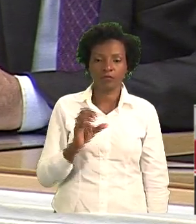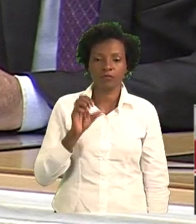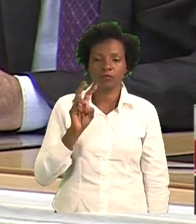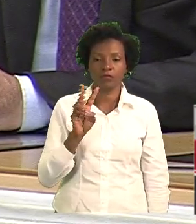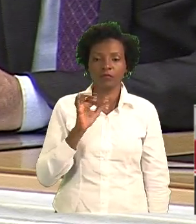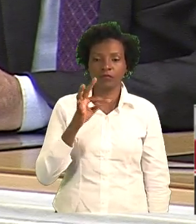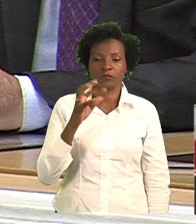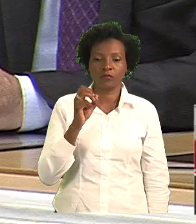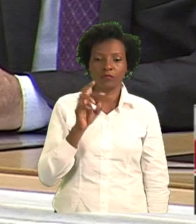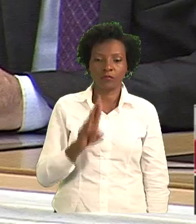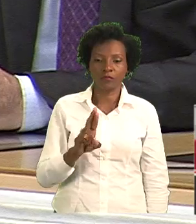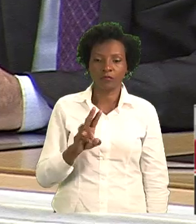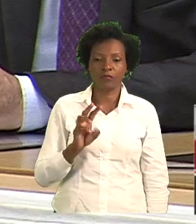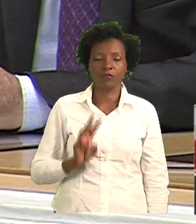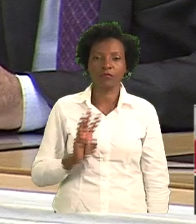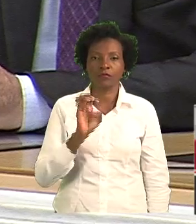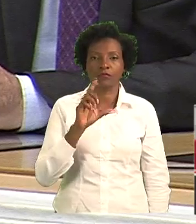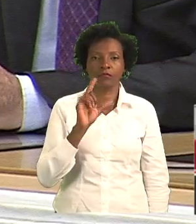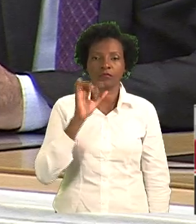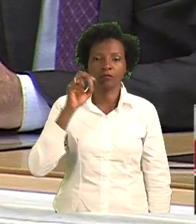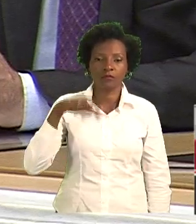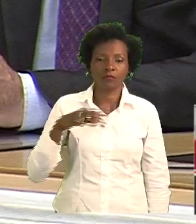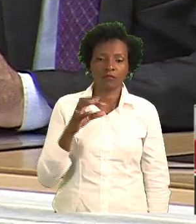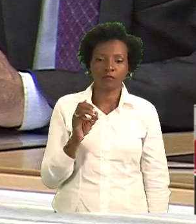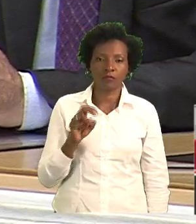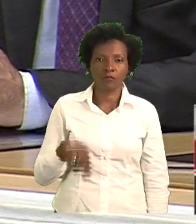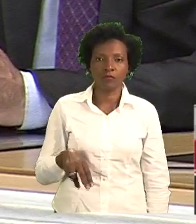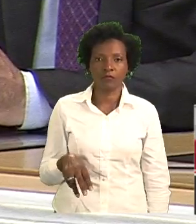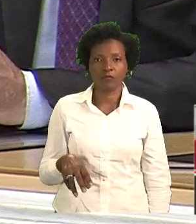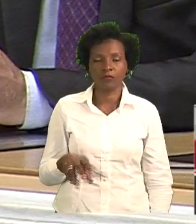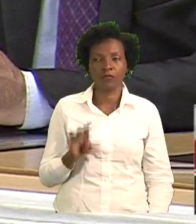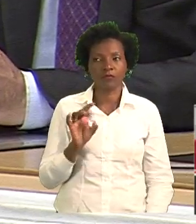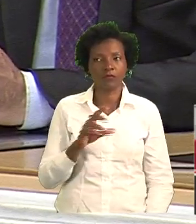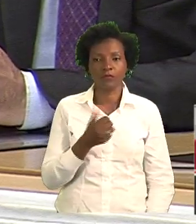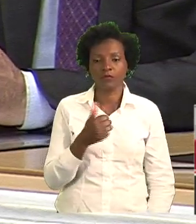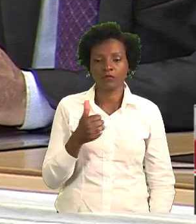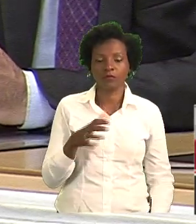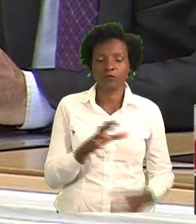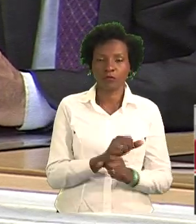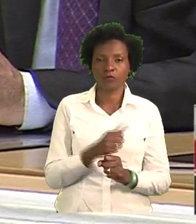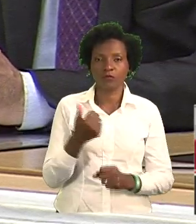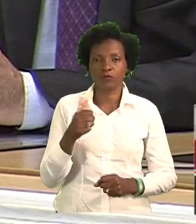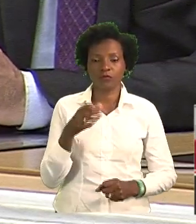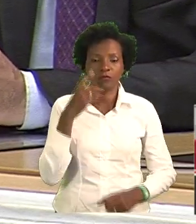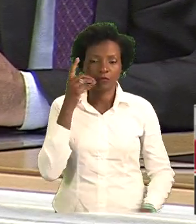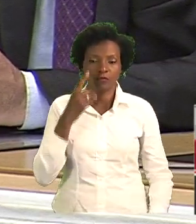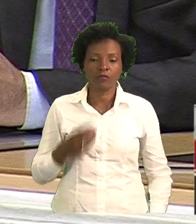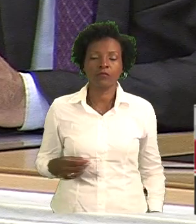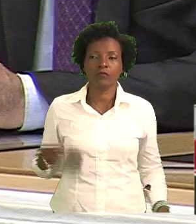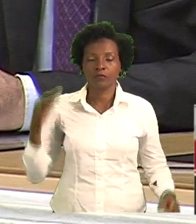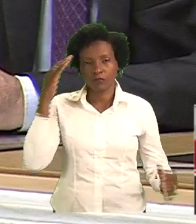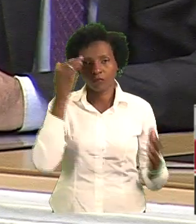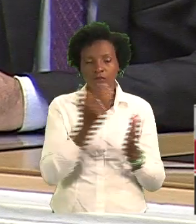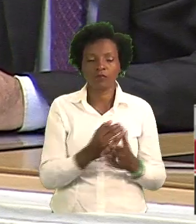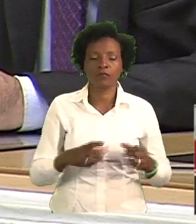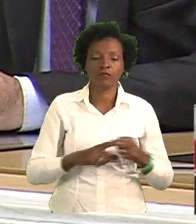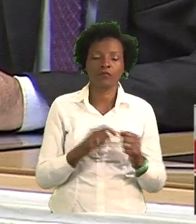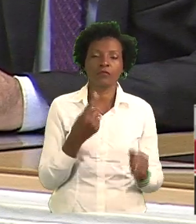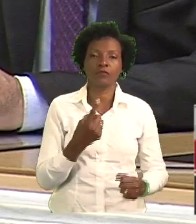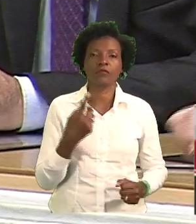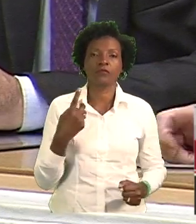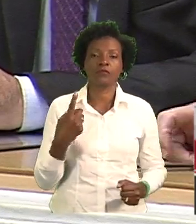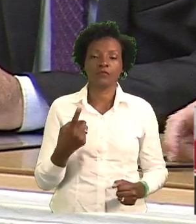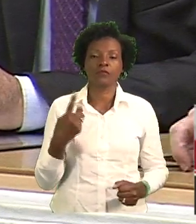moura portanto 11 deputados nos termos do artigo 112 parágrafo 2º da 14ª